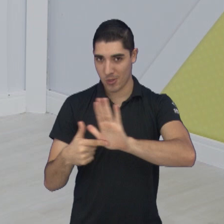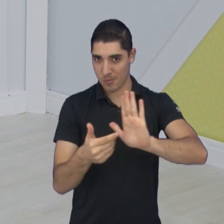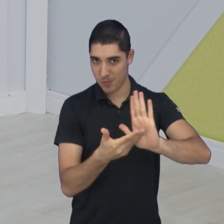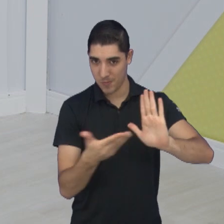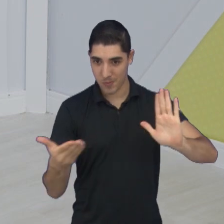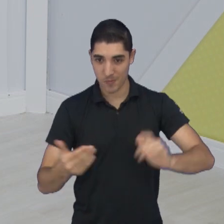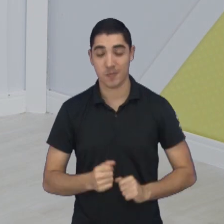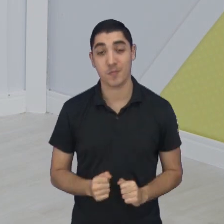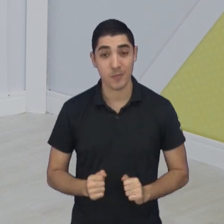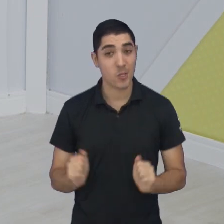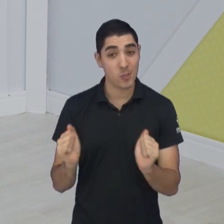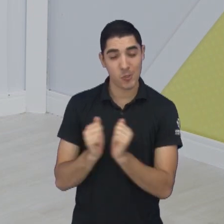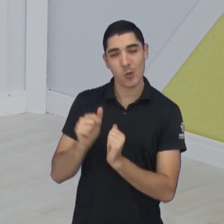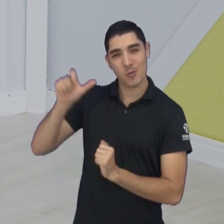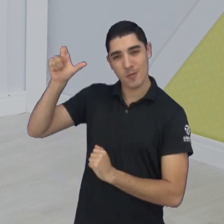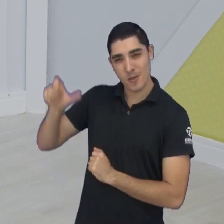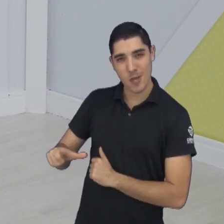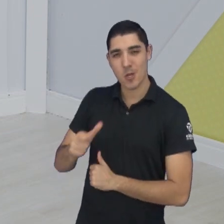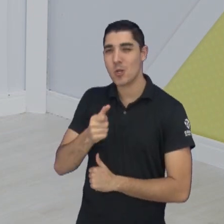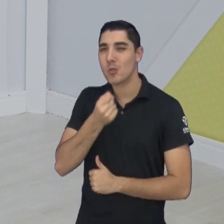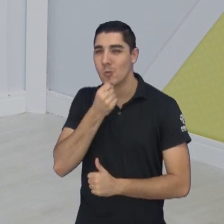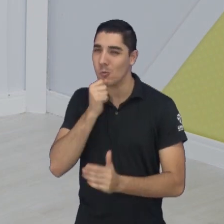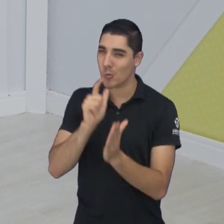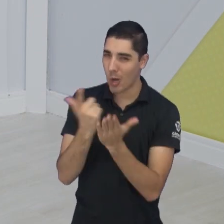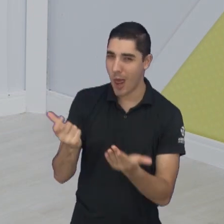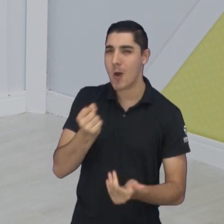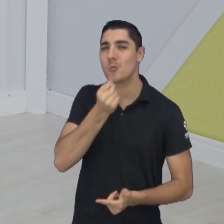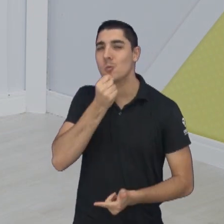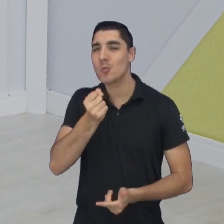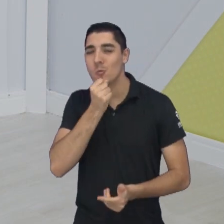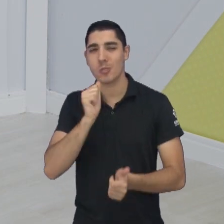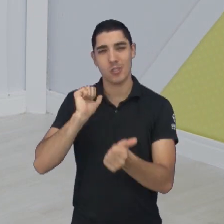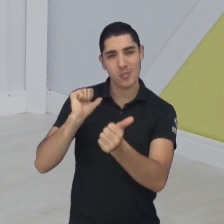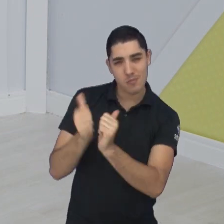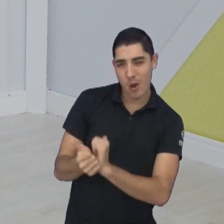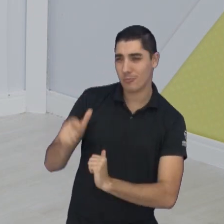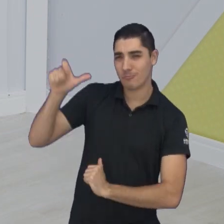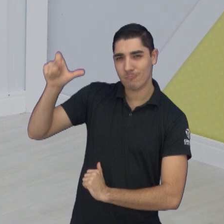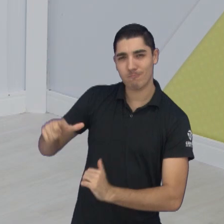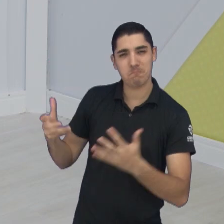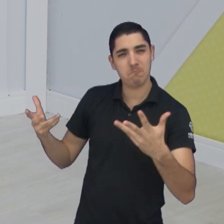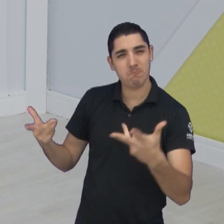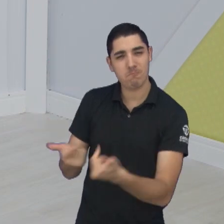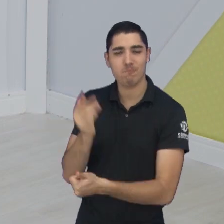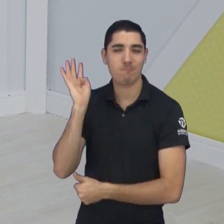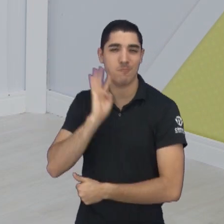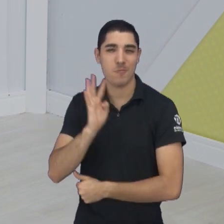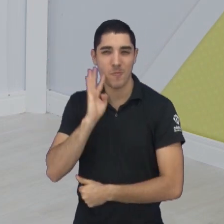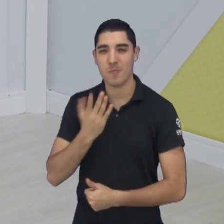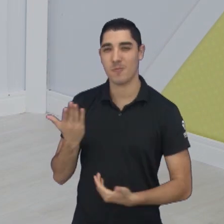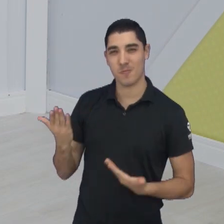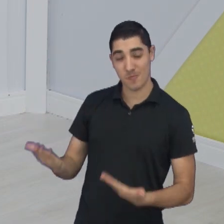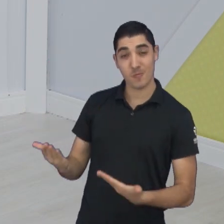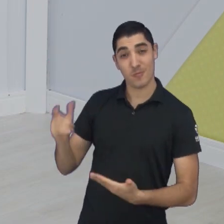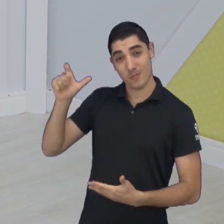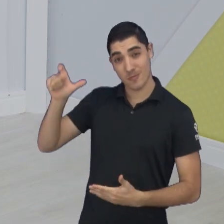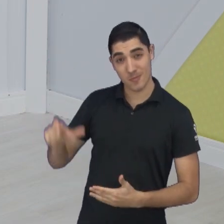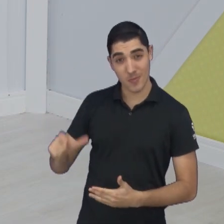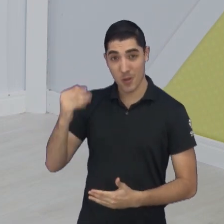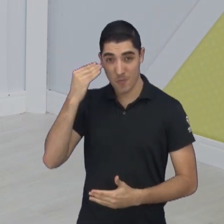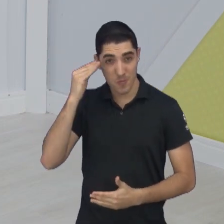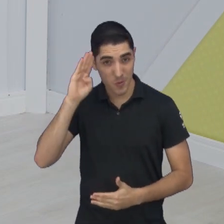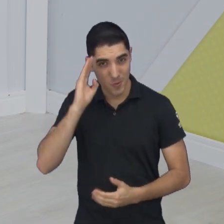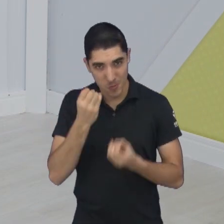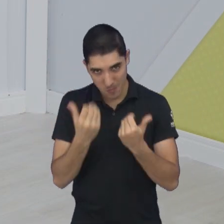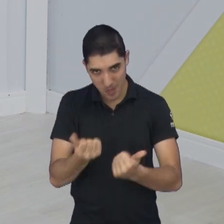da nossa cidade. Aqui comigo ele, jornalista, repórter esportivo, o gente boa da TV Câmara, o nosso querido Bruno